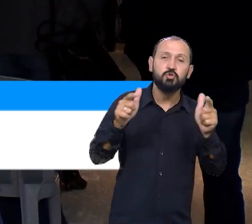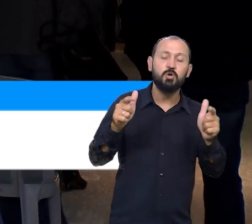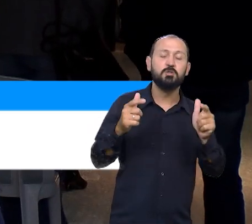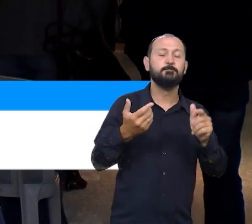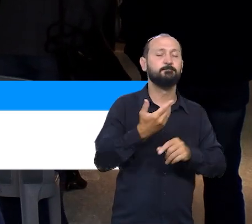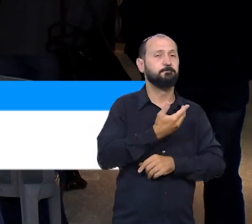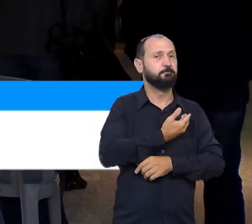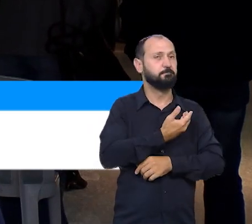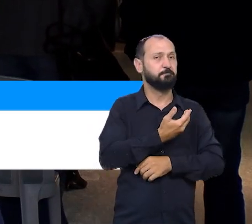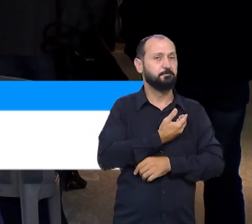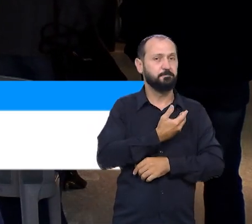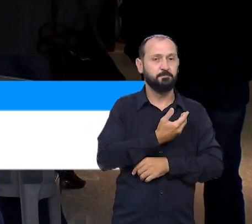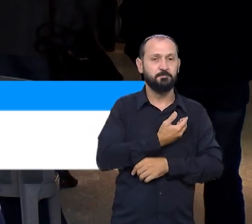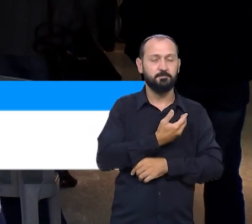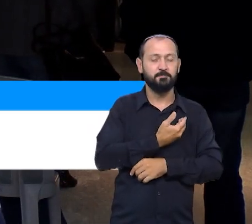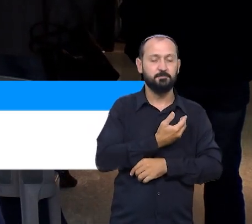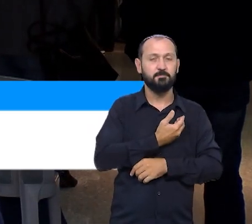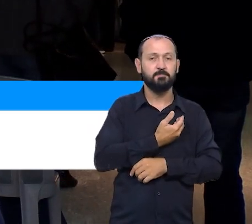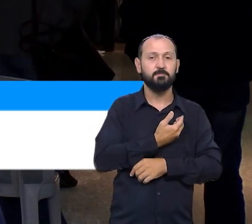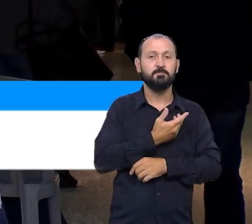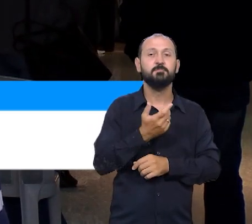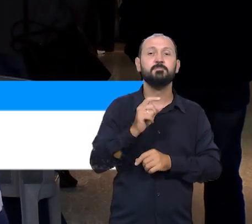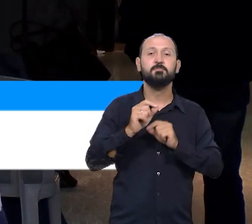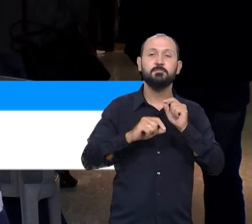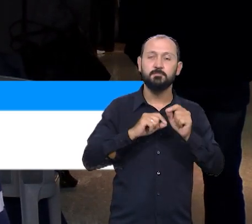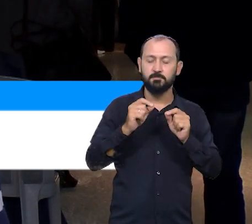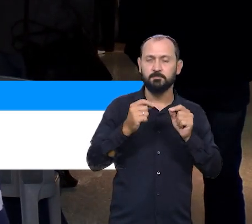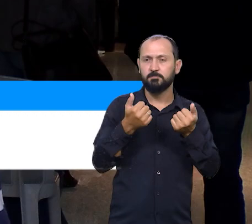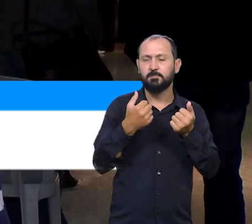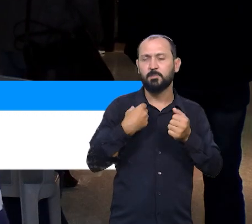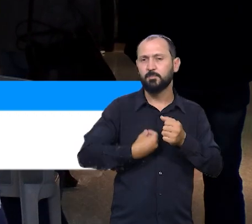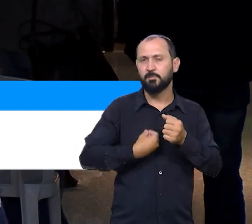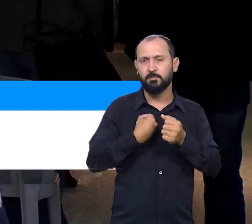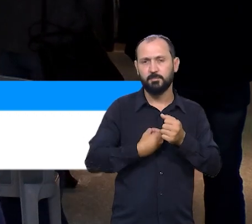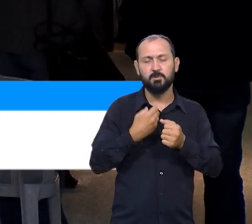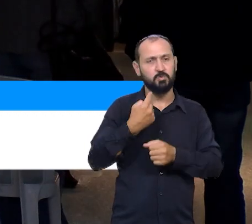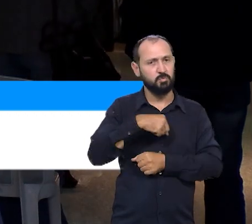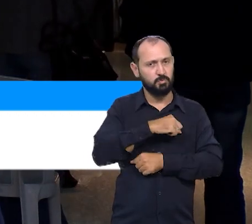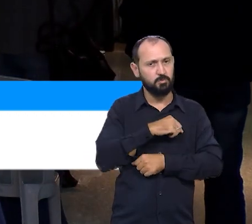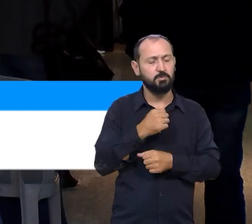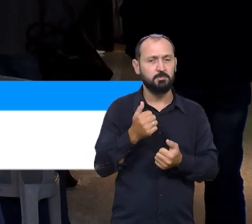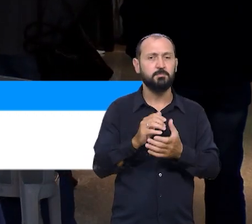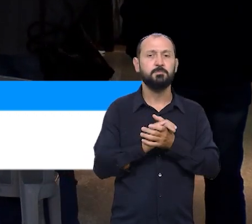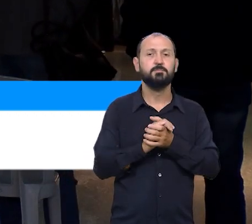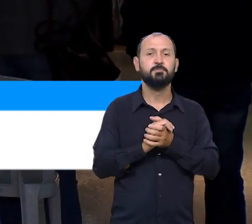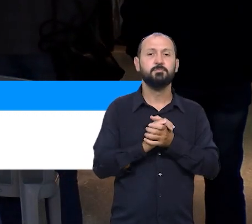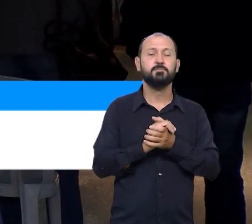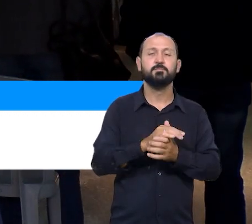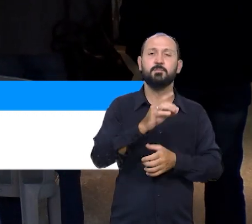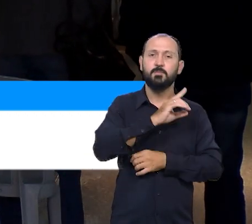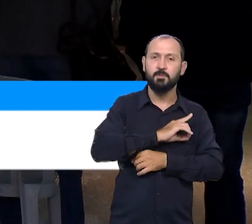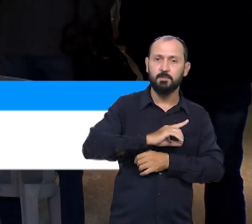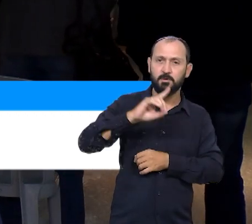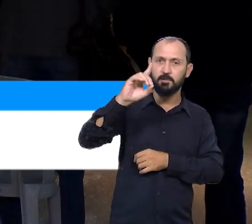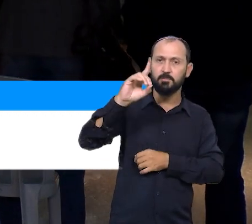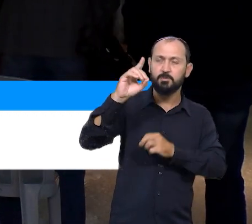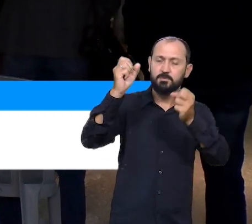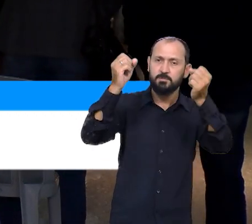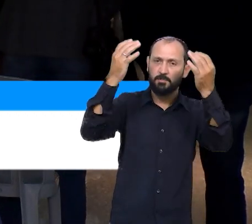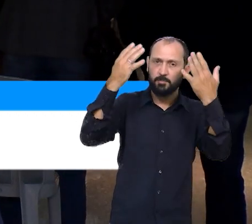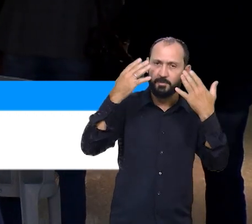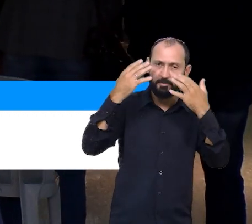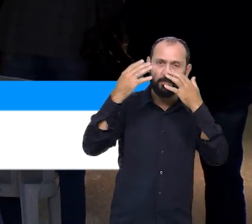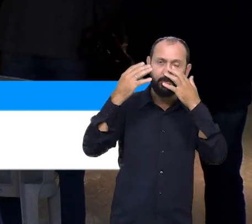do privilégio da sua amizade, do privilégio da sua presença entre nós. Então,